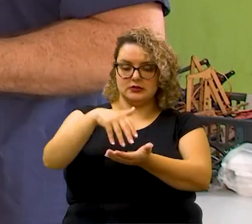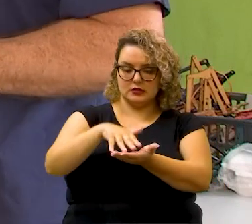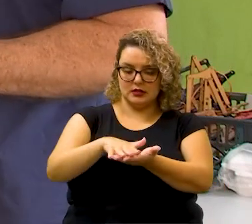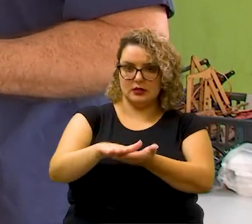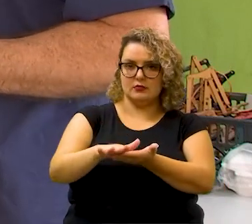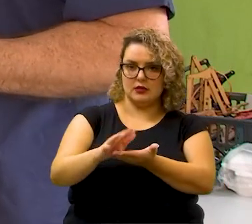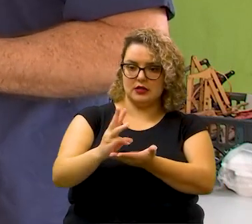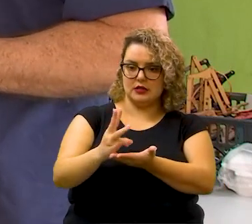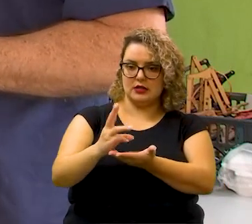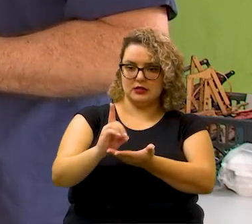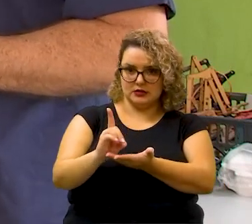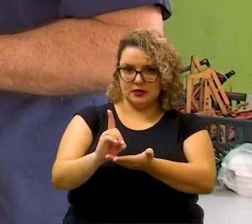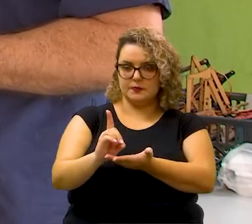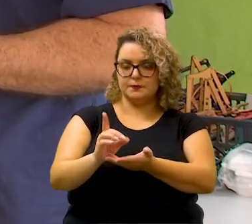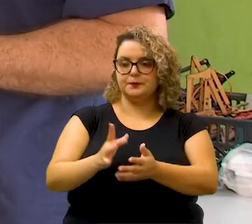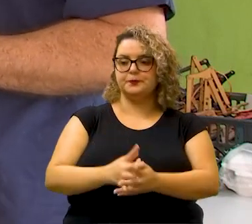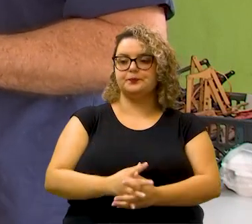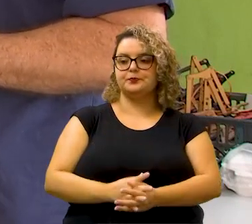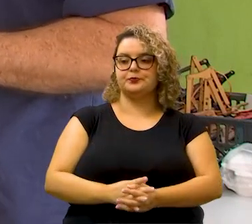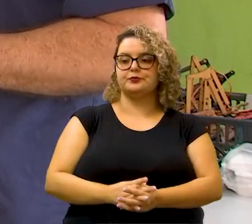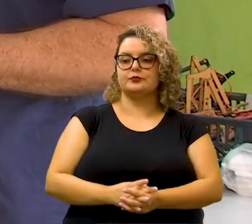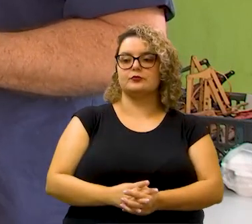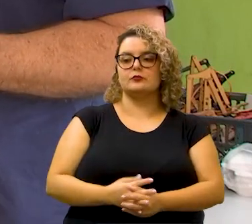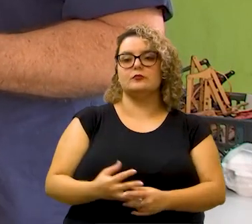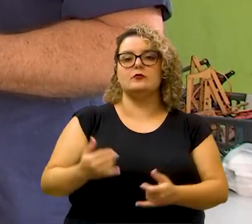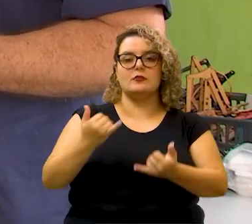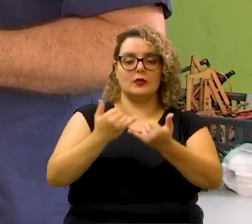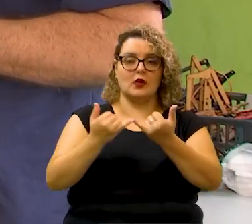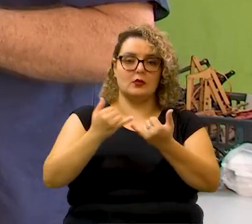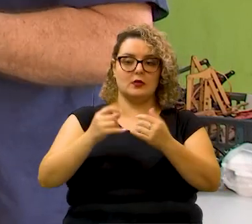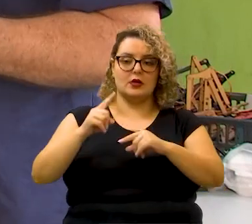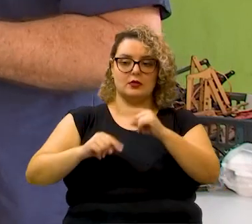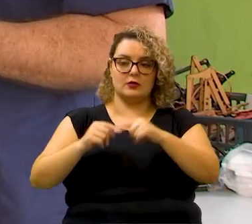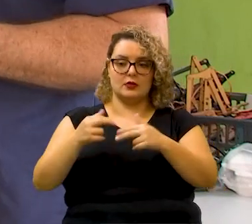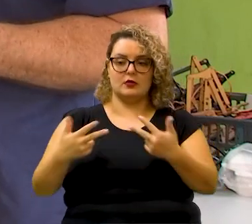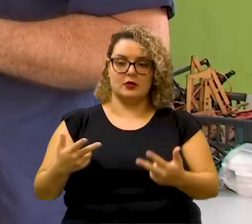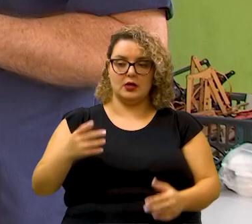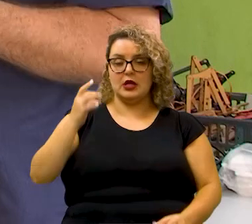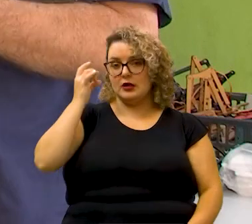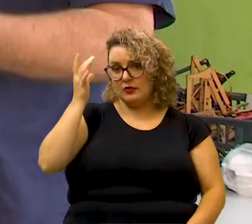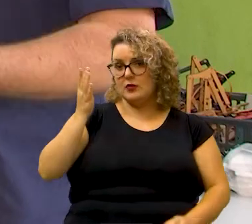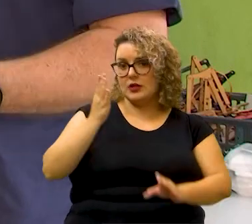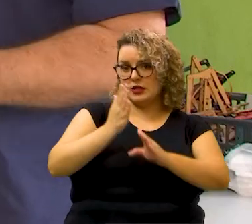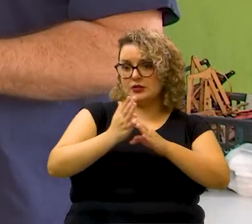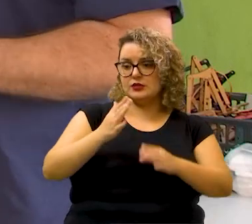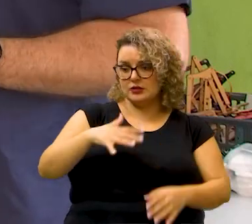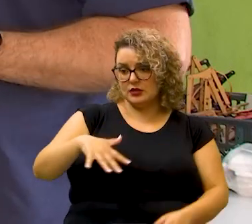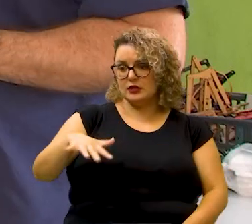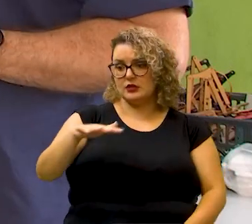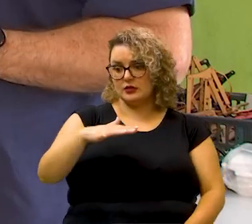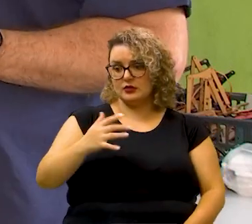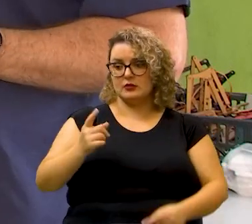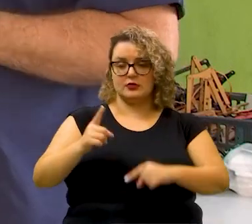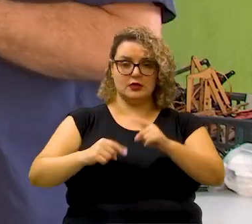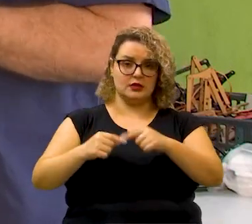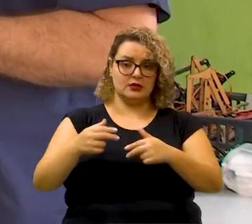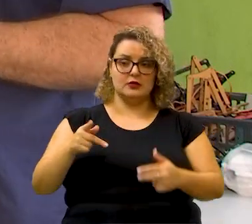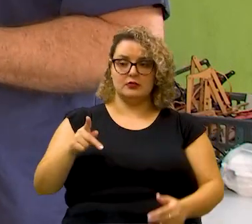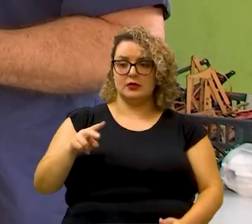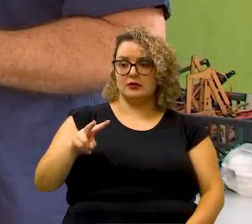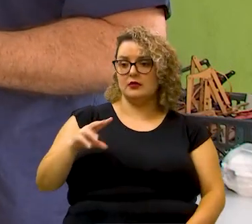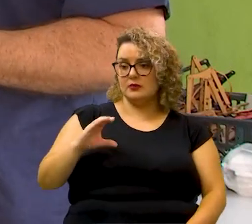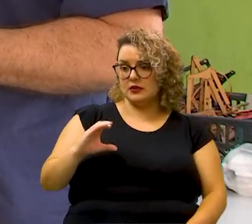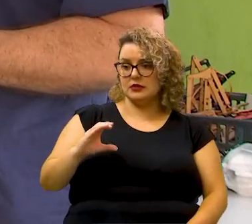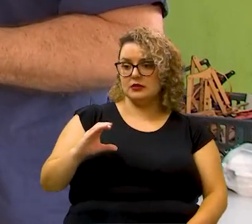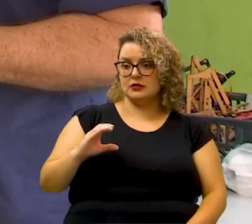impressas nas impressoras 3D. Uma parte eles aproveitaram de material, que é material facilmente achado no mercado, né? Que são materiais